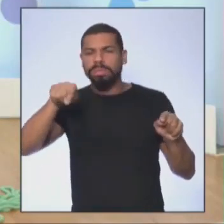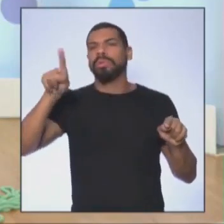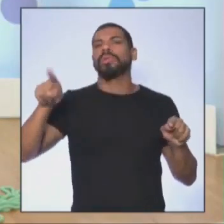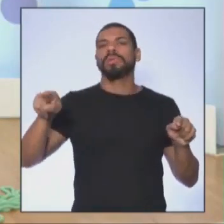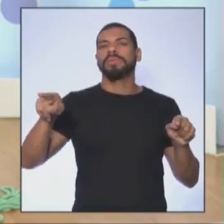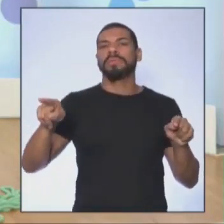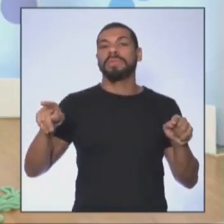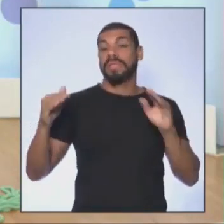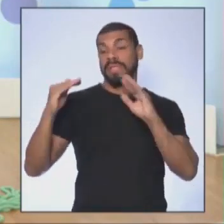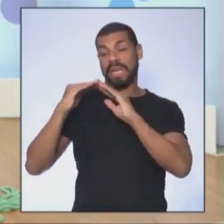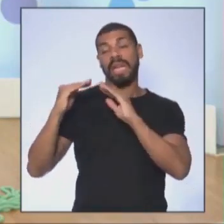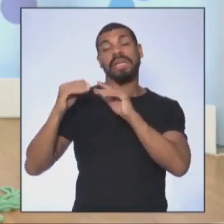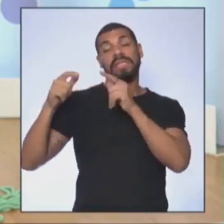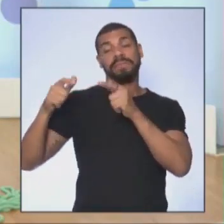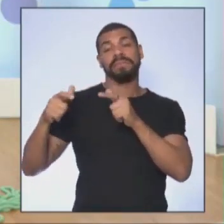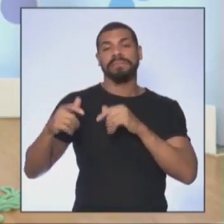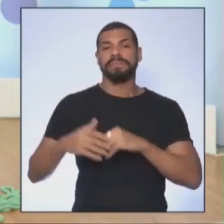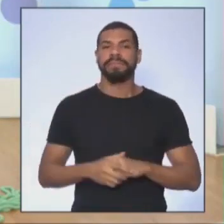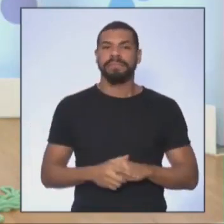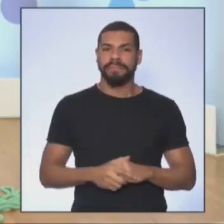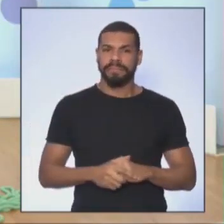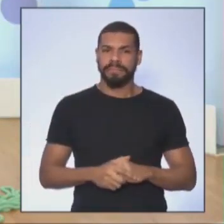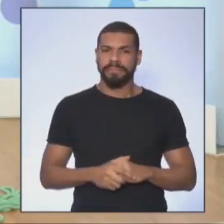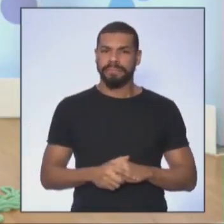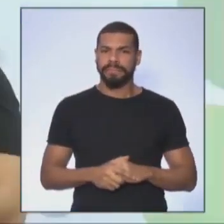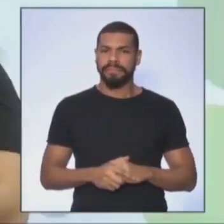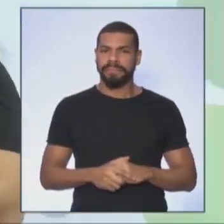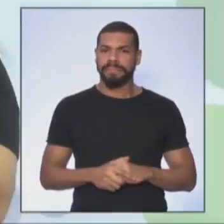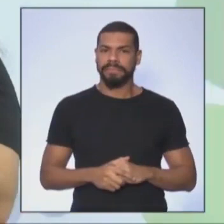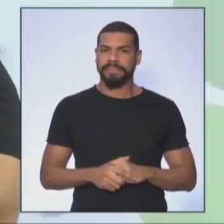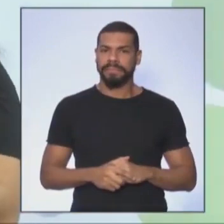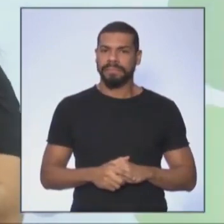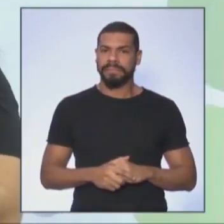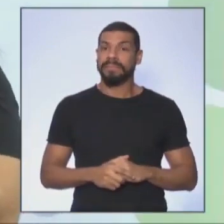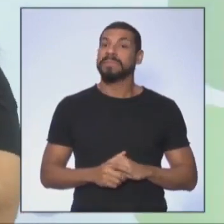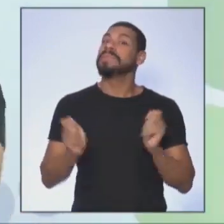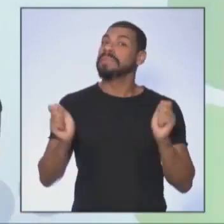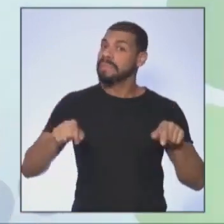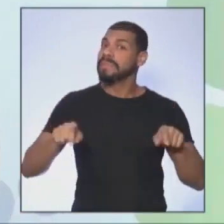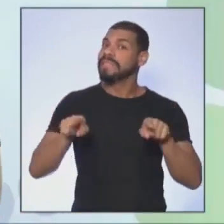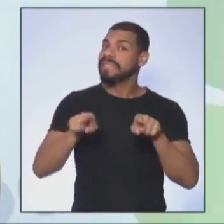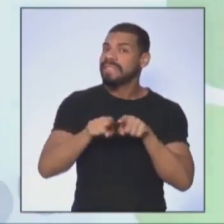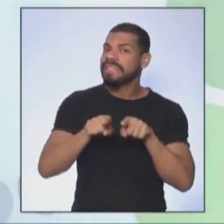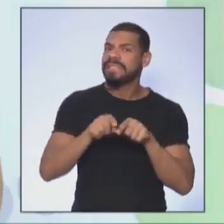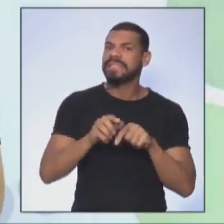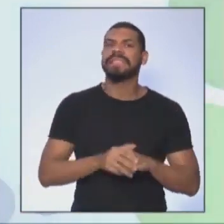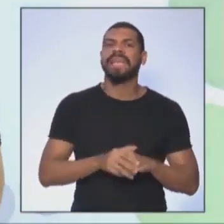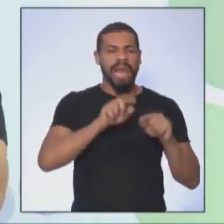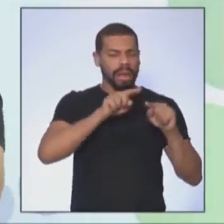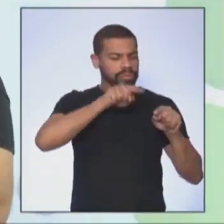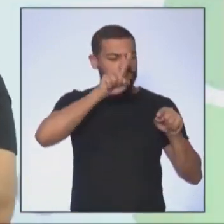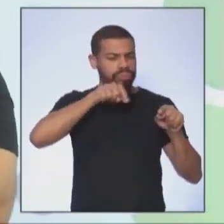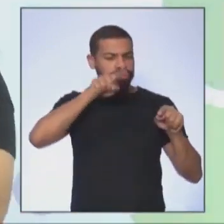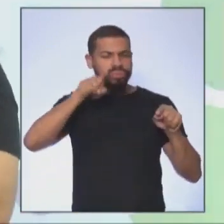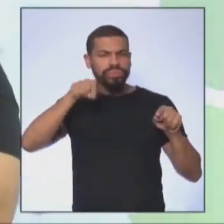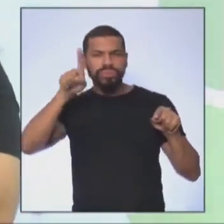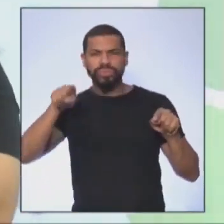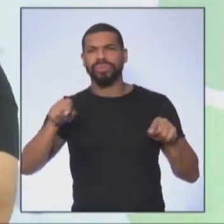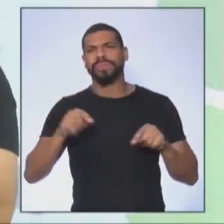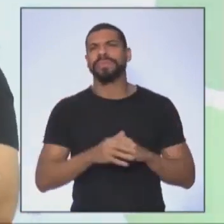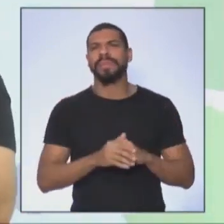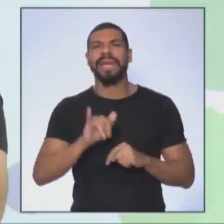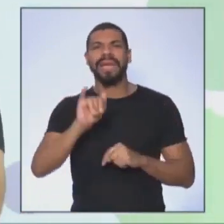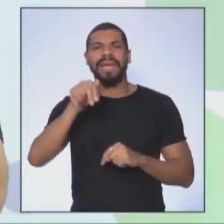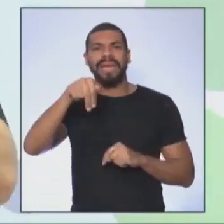complexo laboratório de universidade. E também tem captadores de ondas infravermelho, tem raio-x também é uma